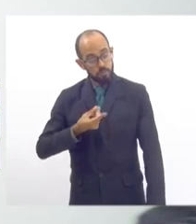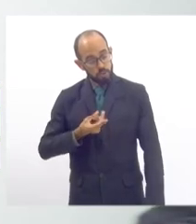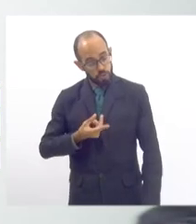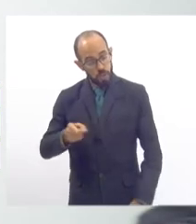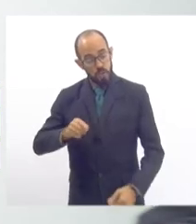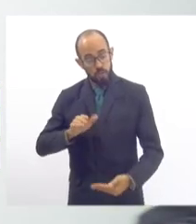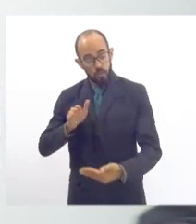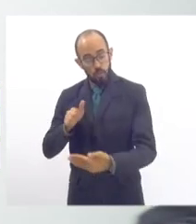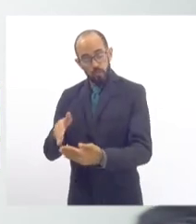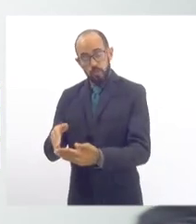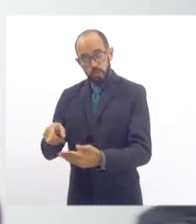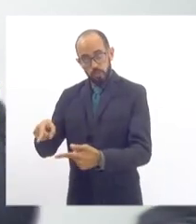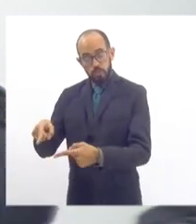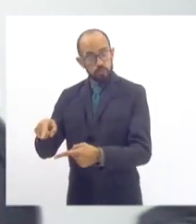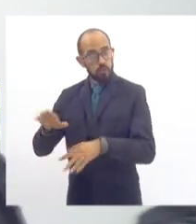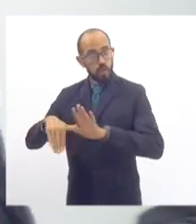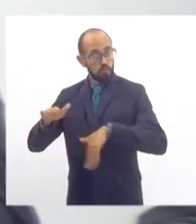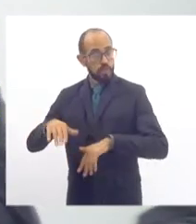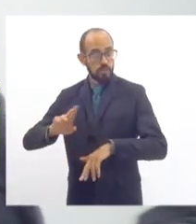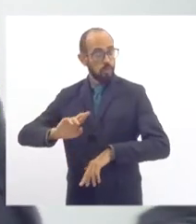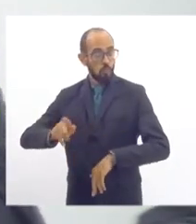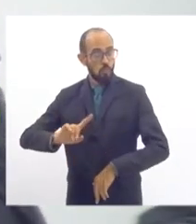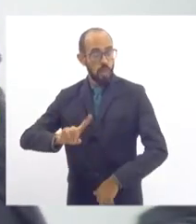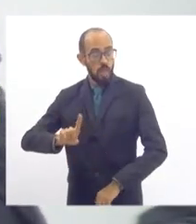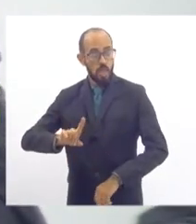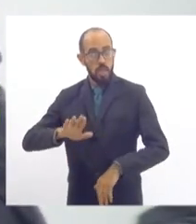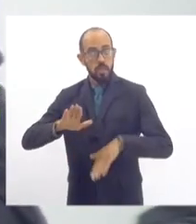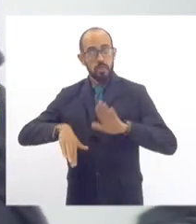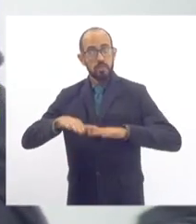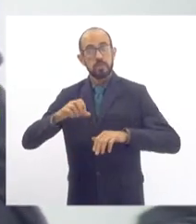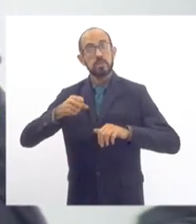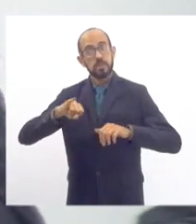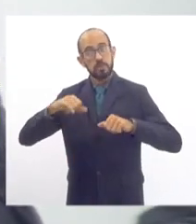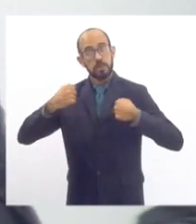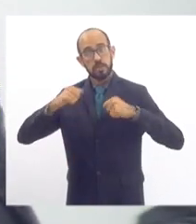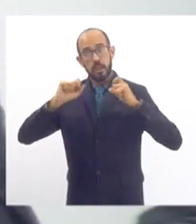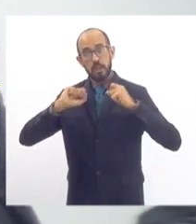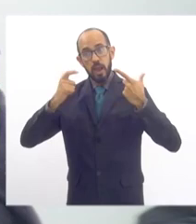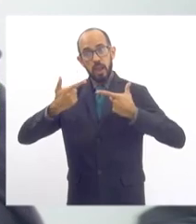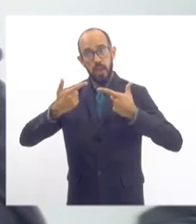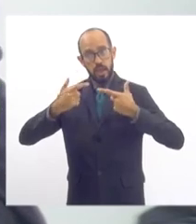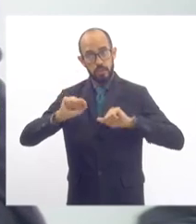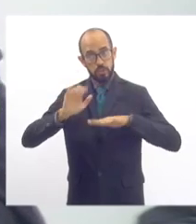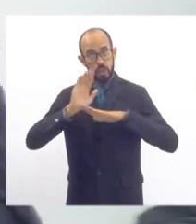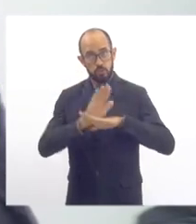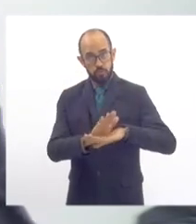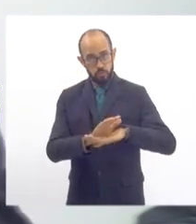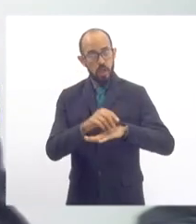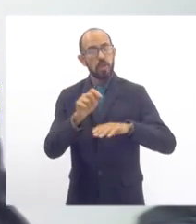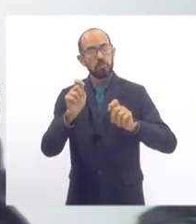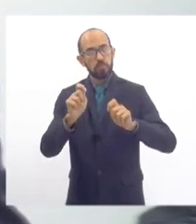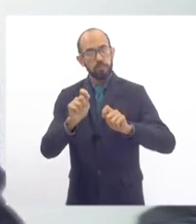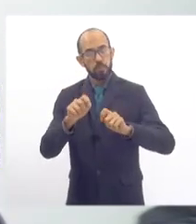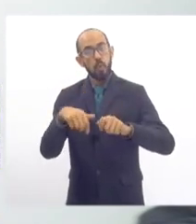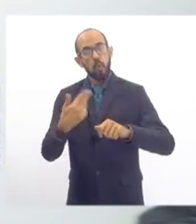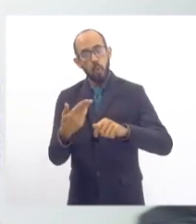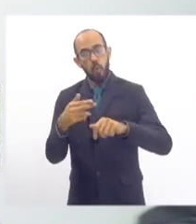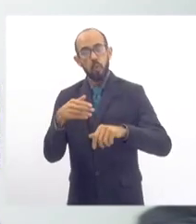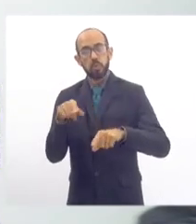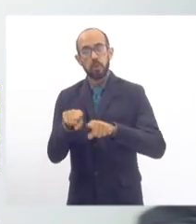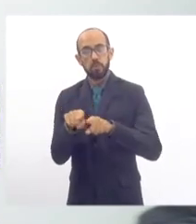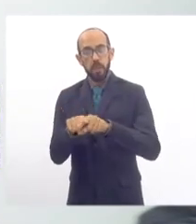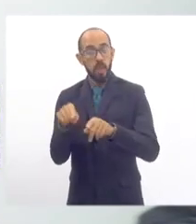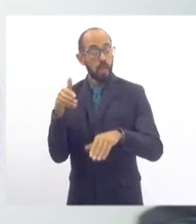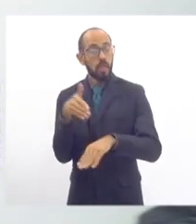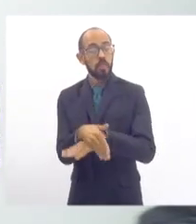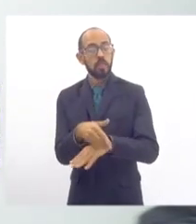atuais, provavelmente não são. Se for o caso de a Assembleia Legislativa intervir do ponto de vista legislativo, nós podemos fazer isso, mas, ao mesmo tempo, também